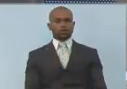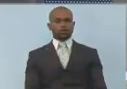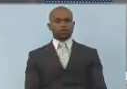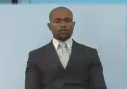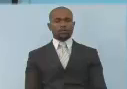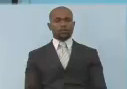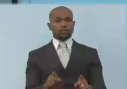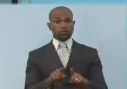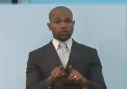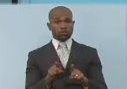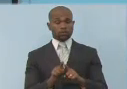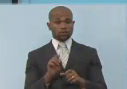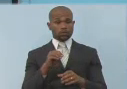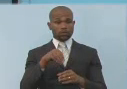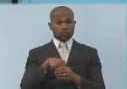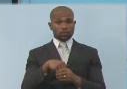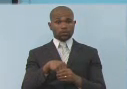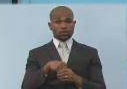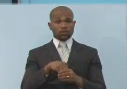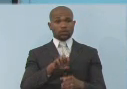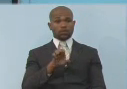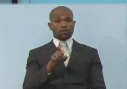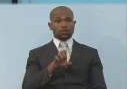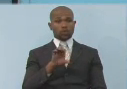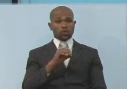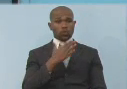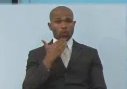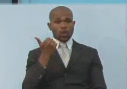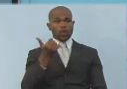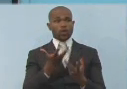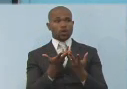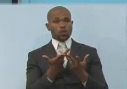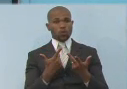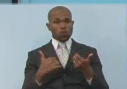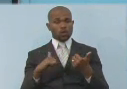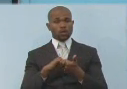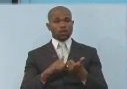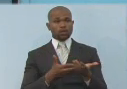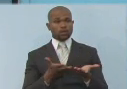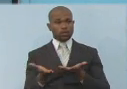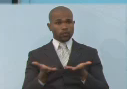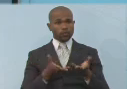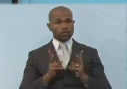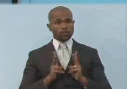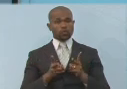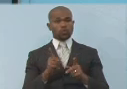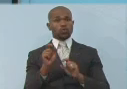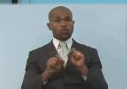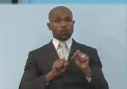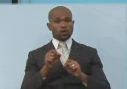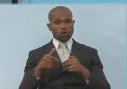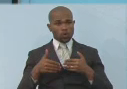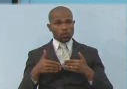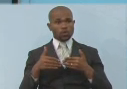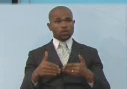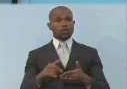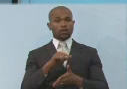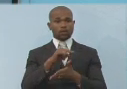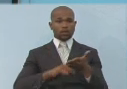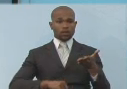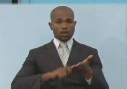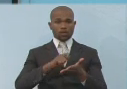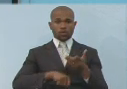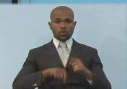Ainda dentro do eixo melhoria da qualidade dos serviços, vamos dar continuidade à implantação de cadastros de materiais